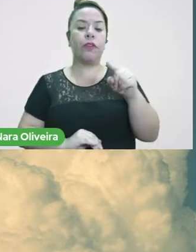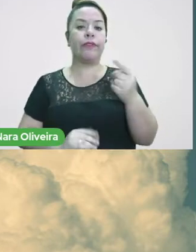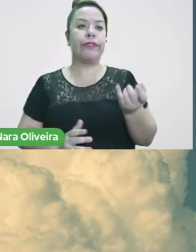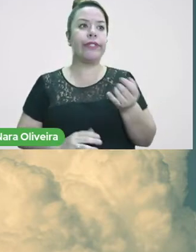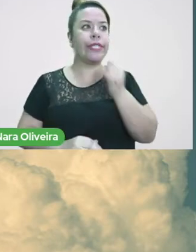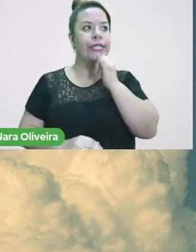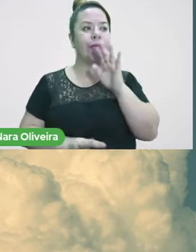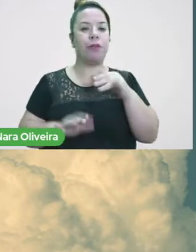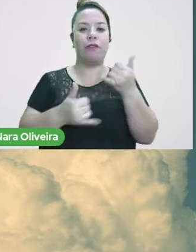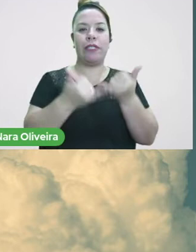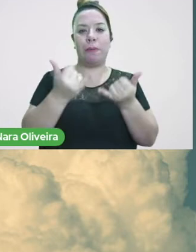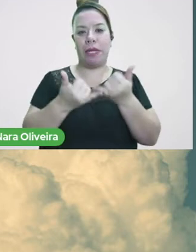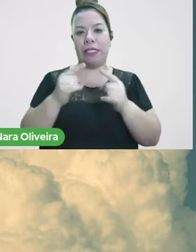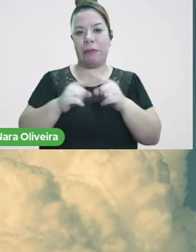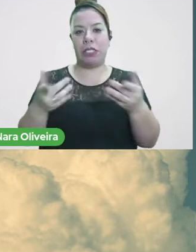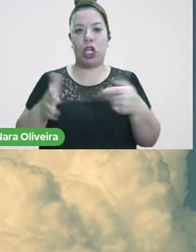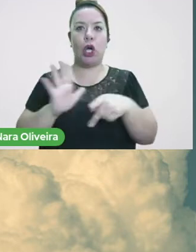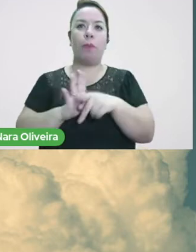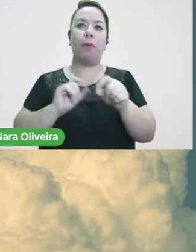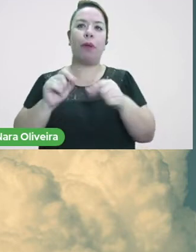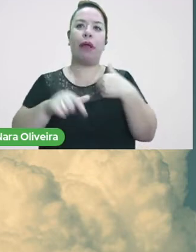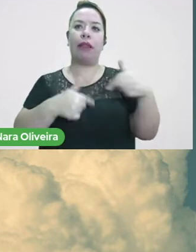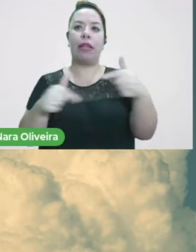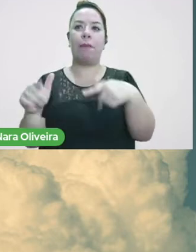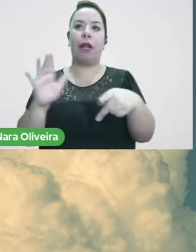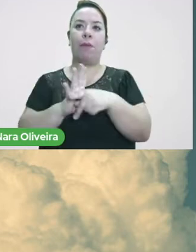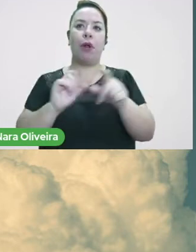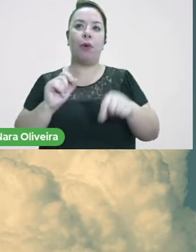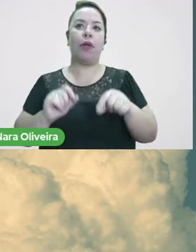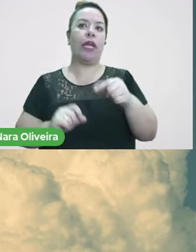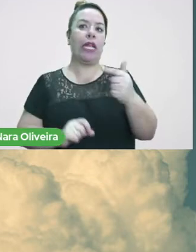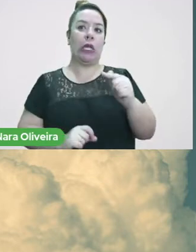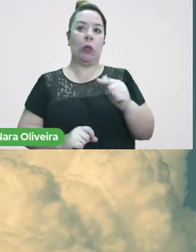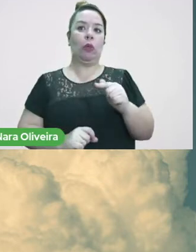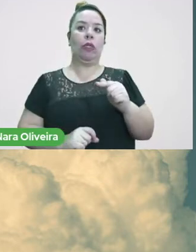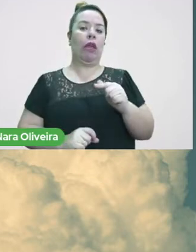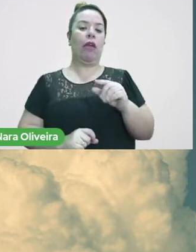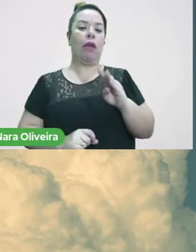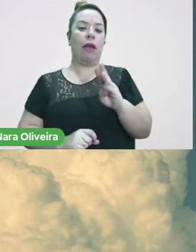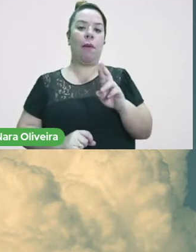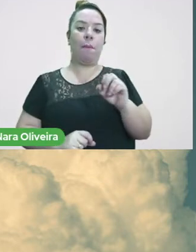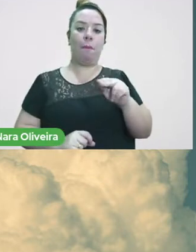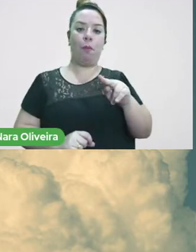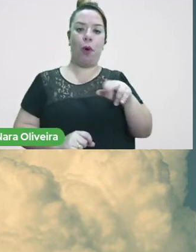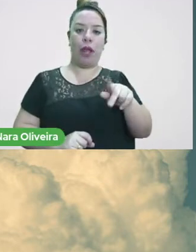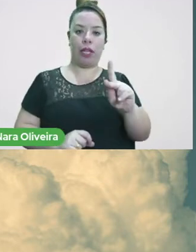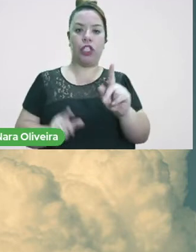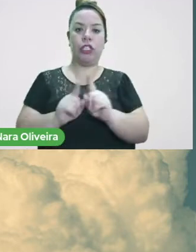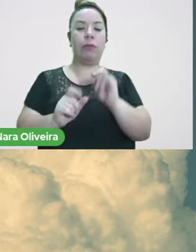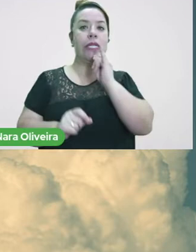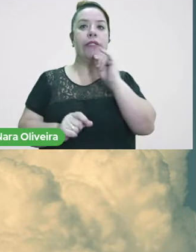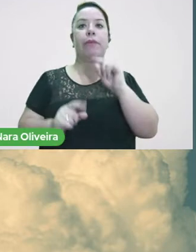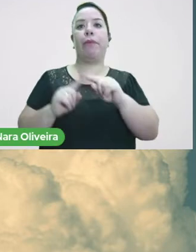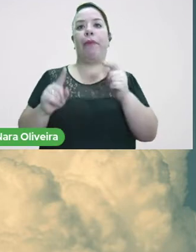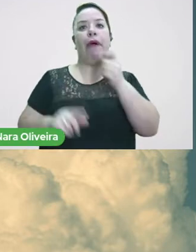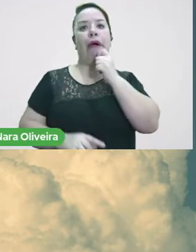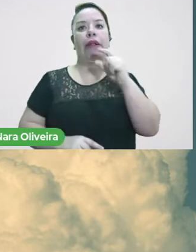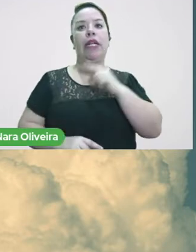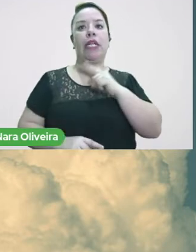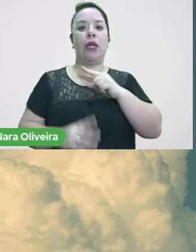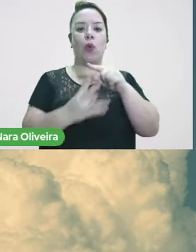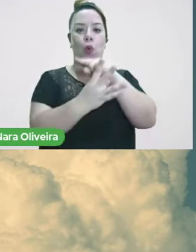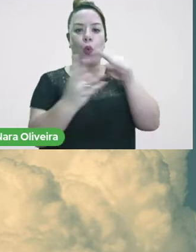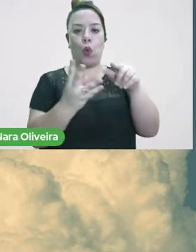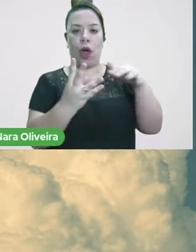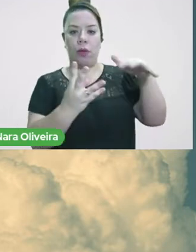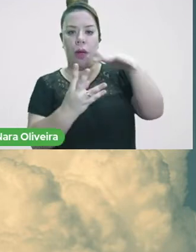com Trunk-Based Development, tá? Você não tem branches e não tem pull request, tá? Mas você ainda tem aqueles 4 ambientes para fazer